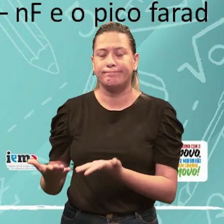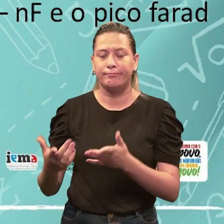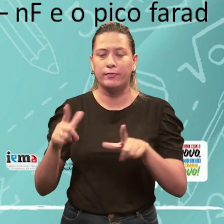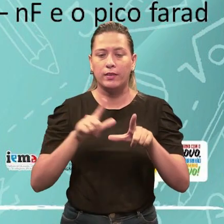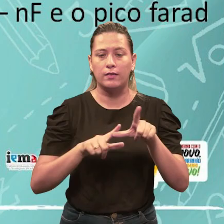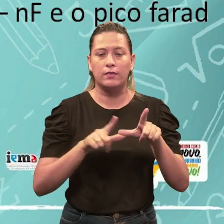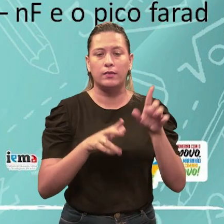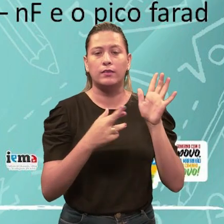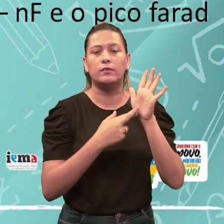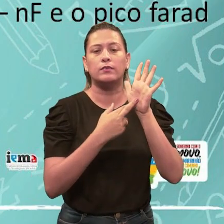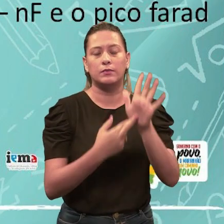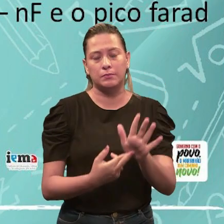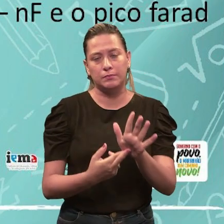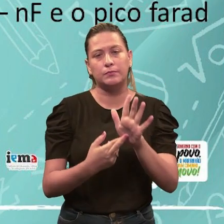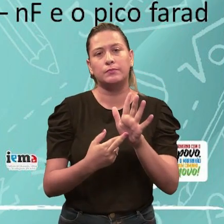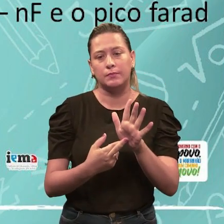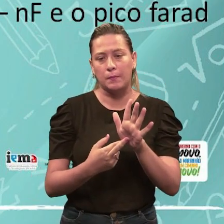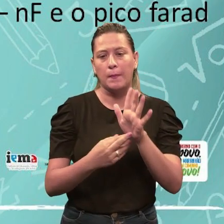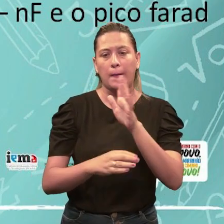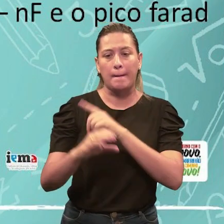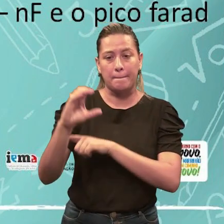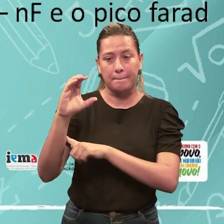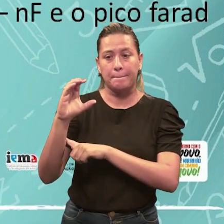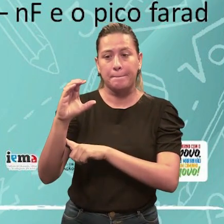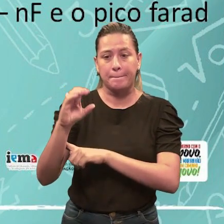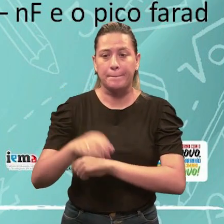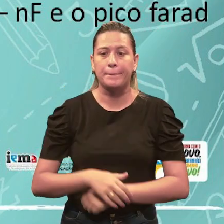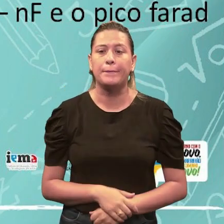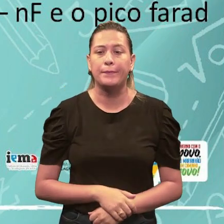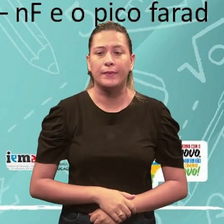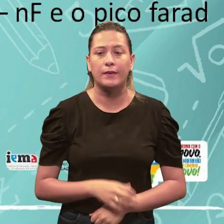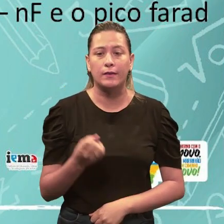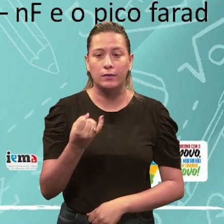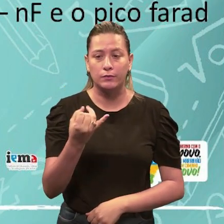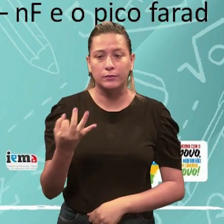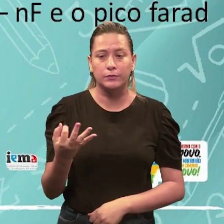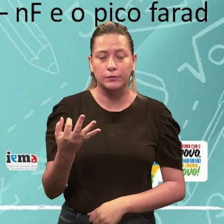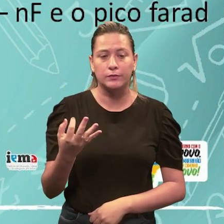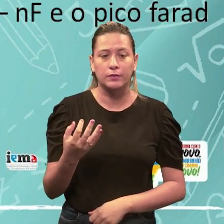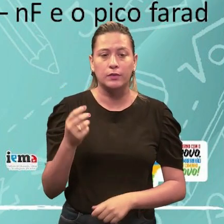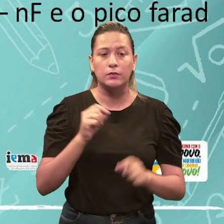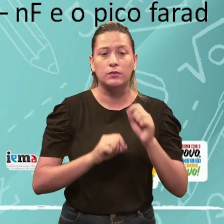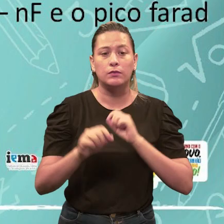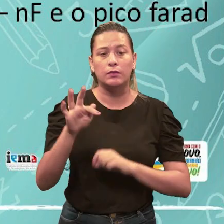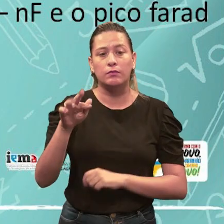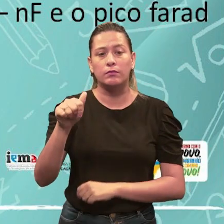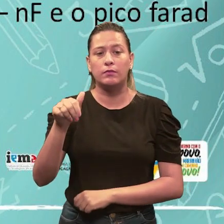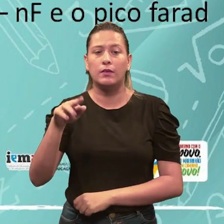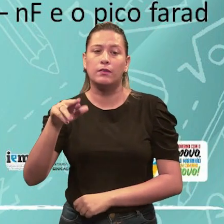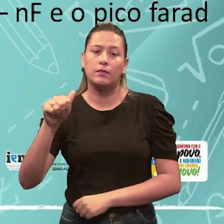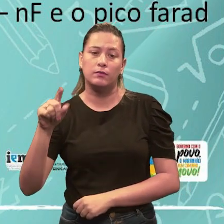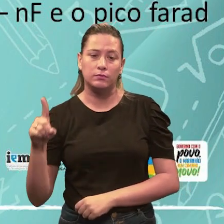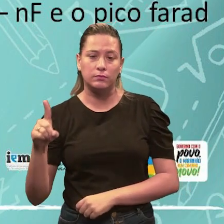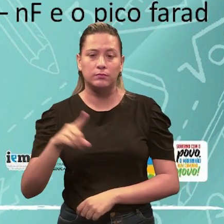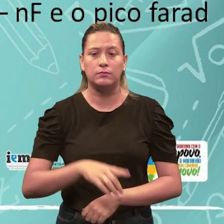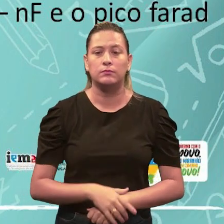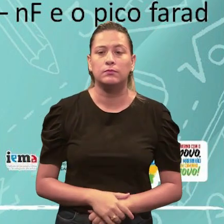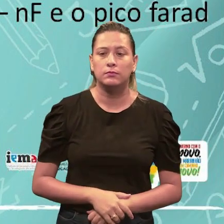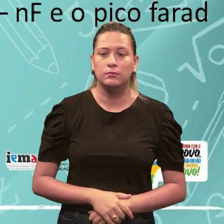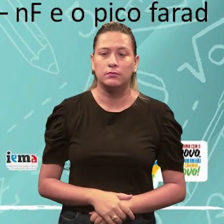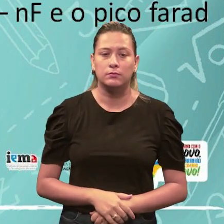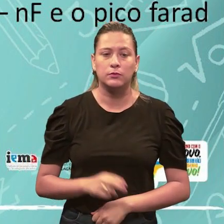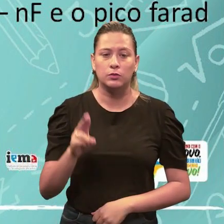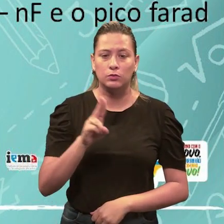falei, geralmente a primeira letra do nome. E a unidade de medida da capacitância é o Fahrenheit, né? As mais comuns